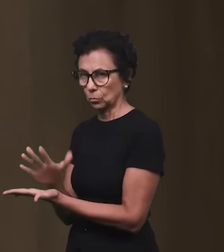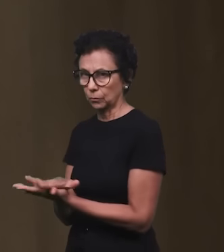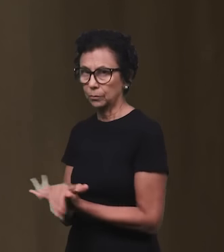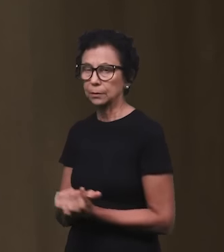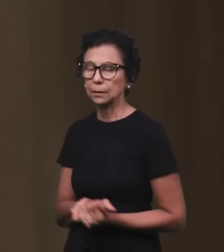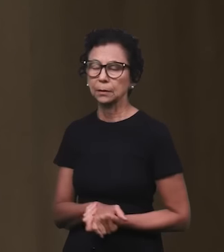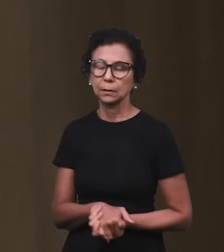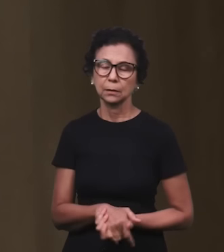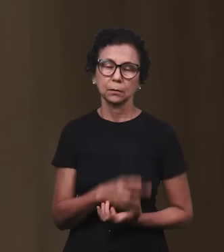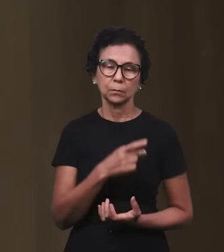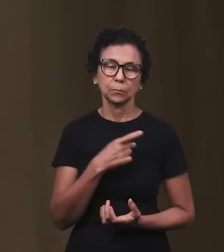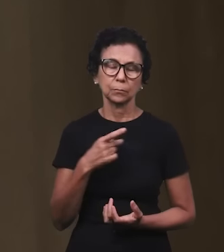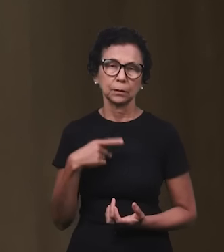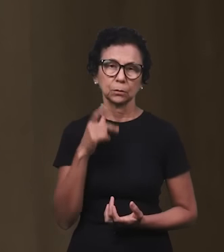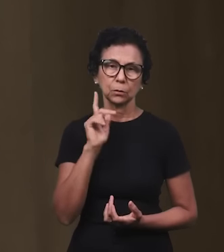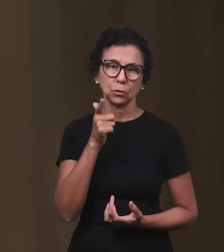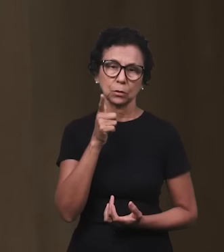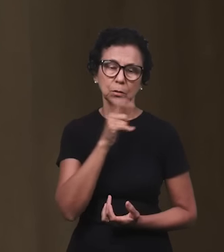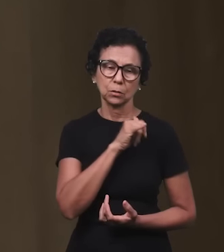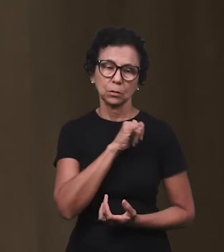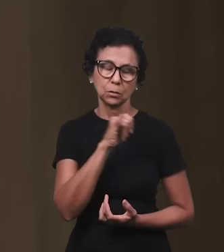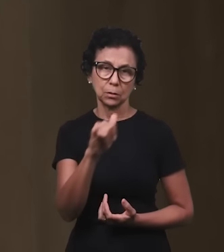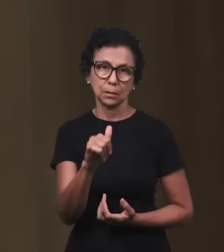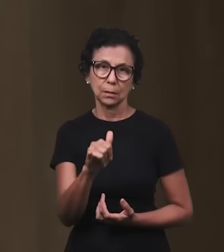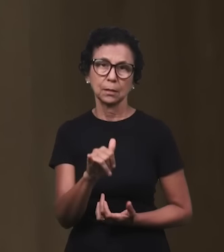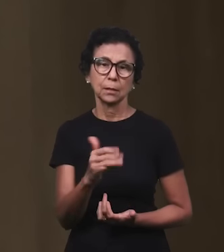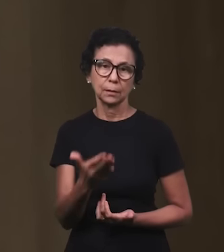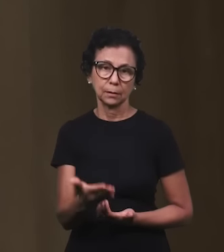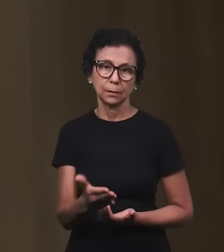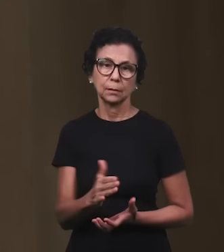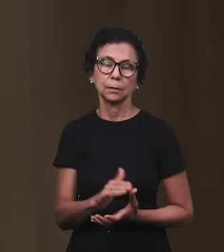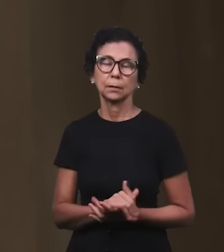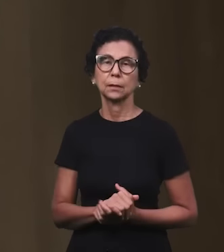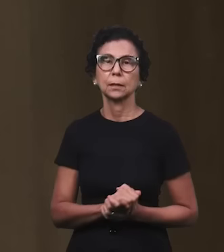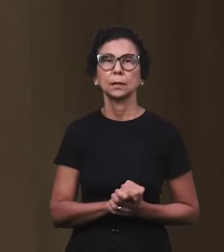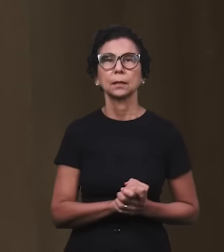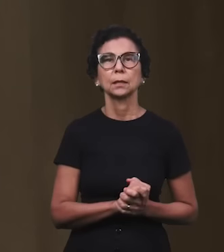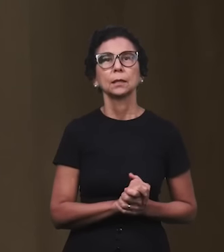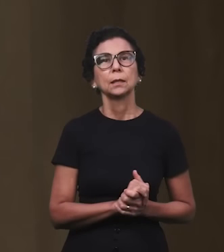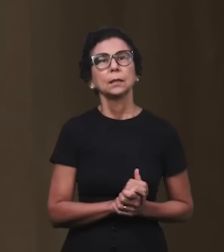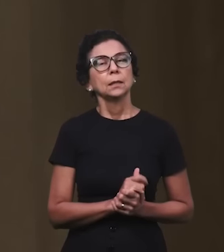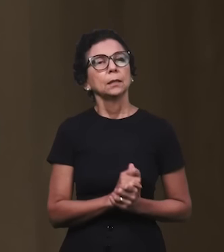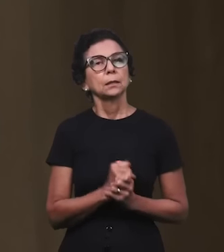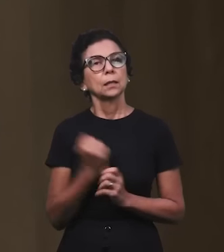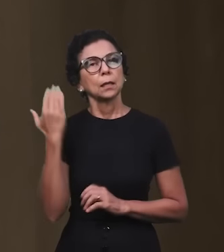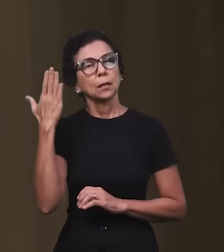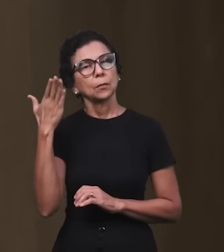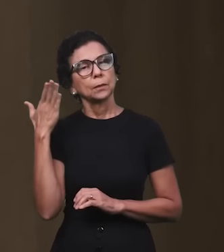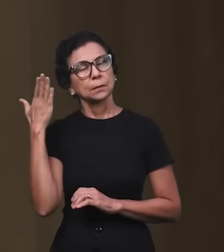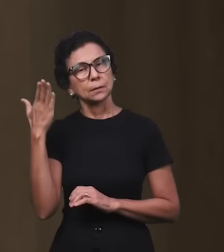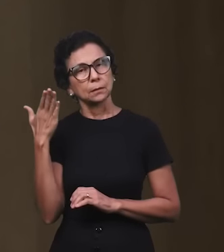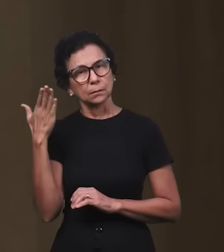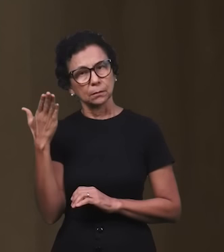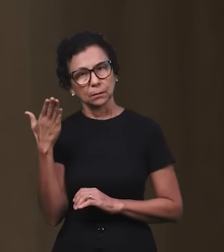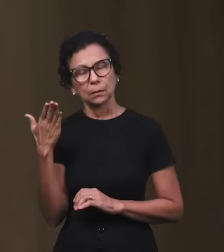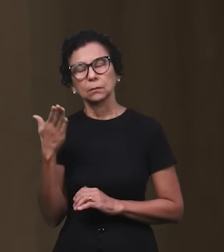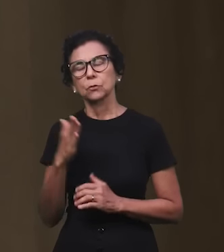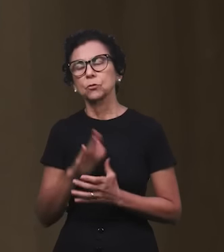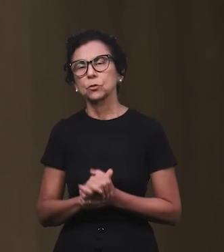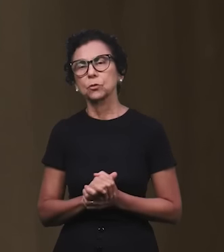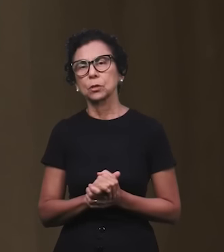Gideotti dizia, né? A nossa mensagem, o contexto não é o capítulo, o contexto é toda a profecia, todo